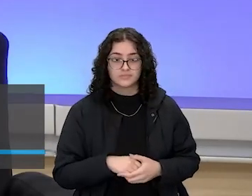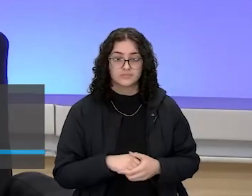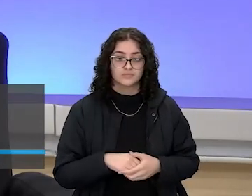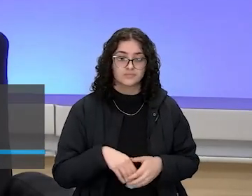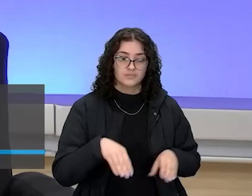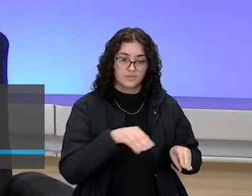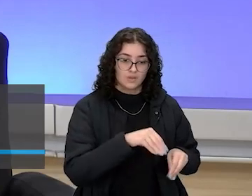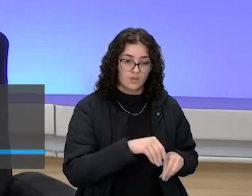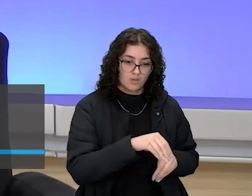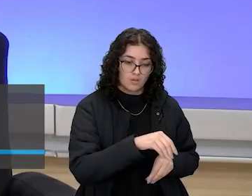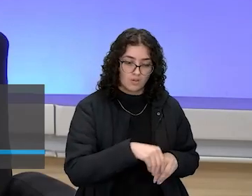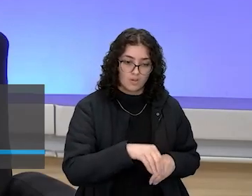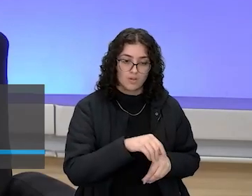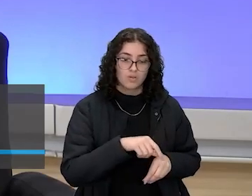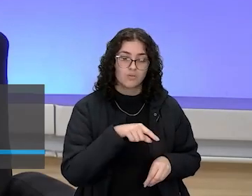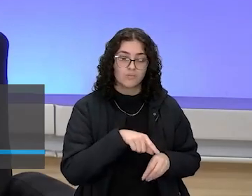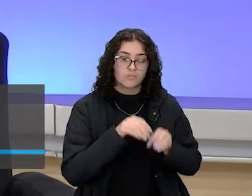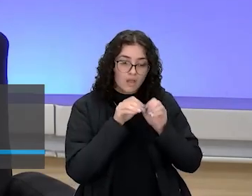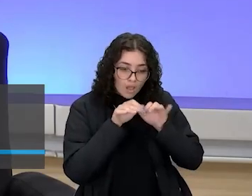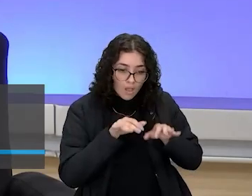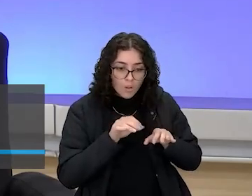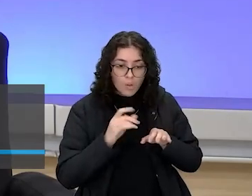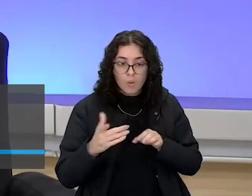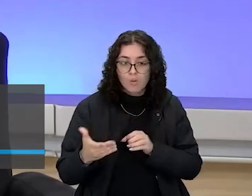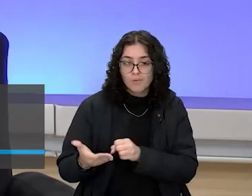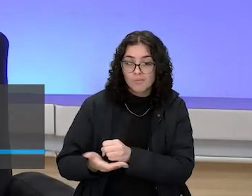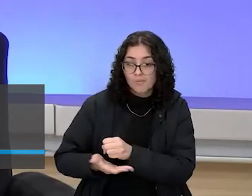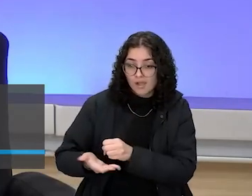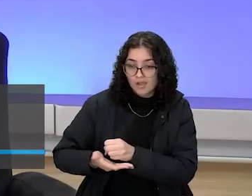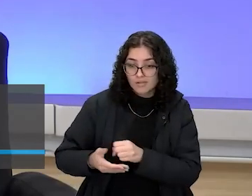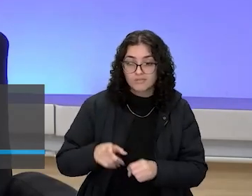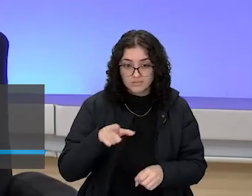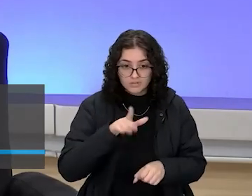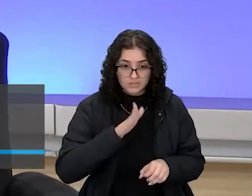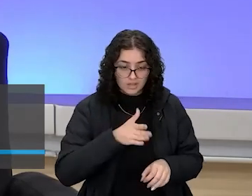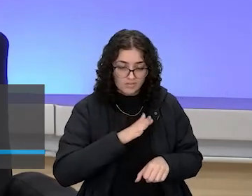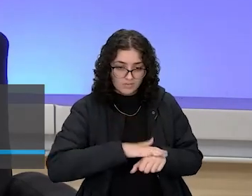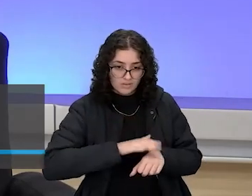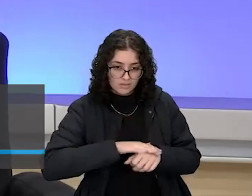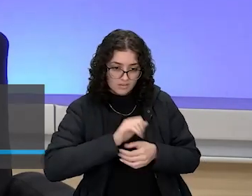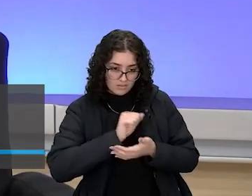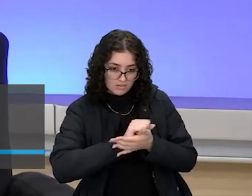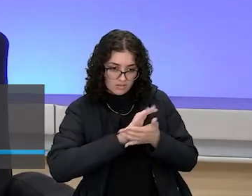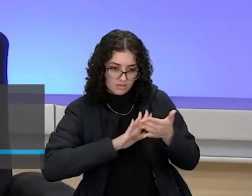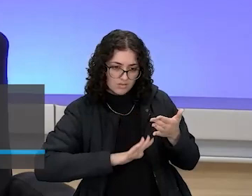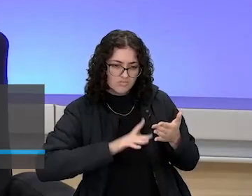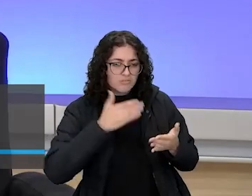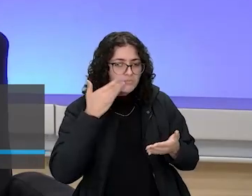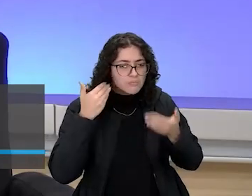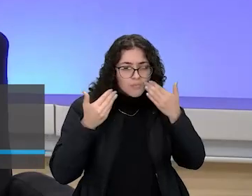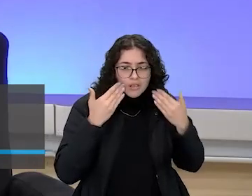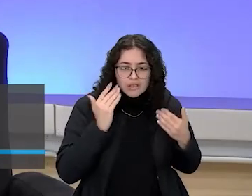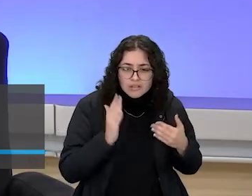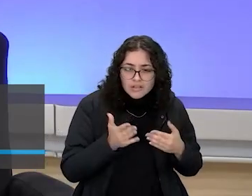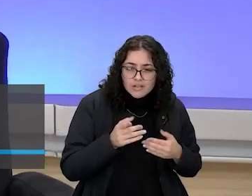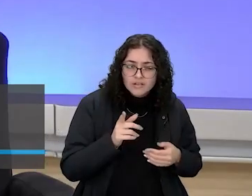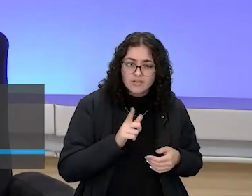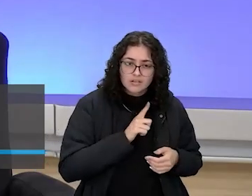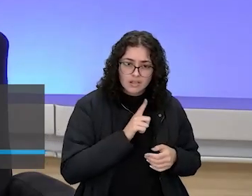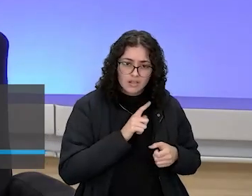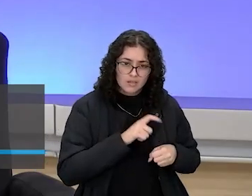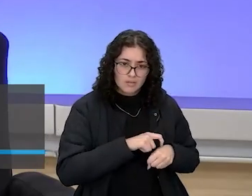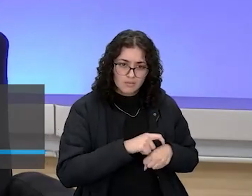solo ácido e solo básico. Se você fez essa atividade e já viu algumas espécies e entre elas estavam